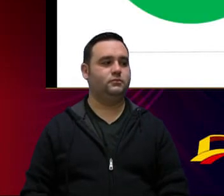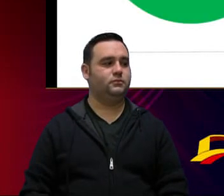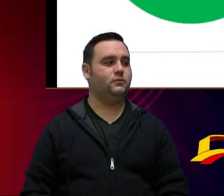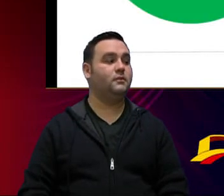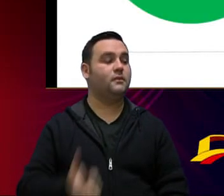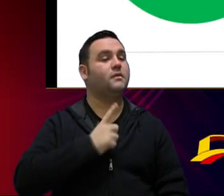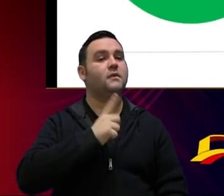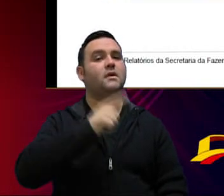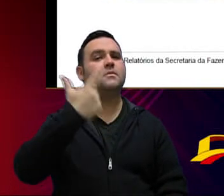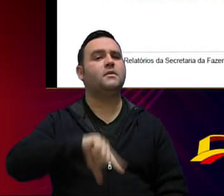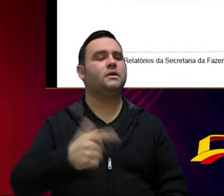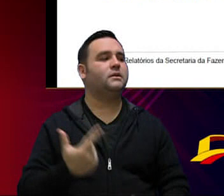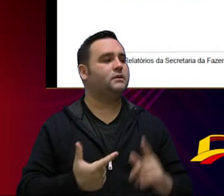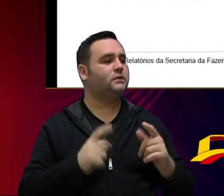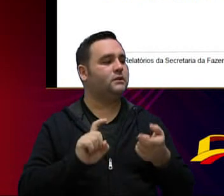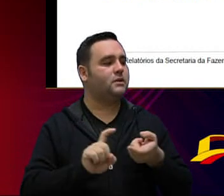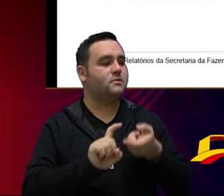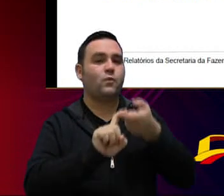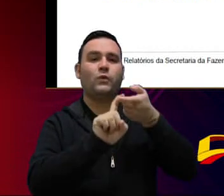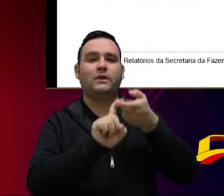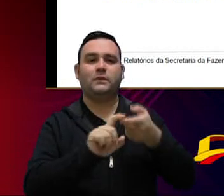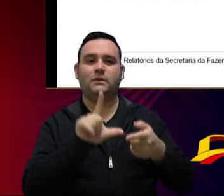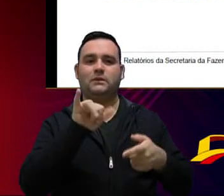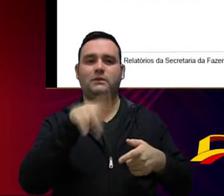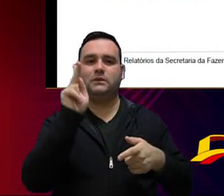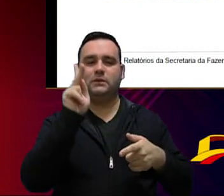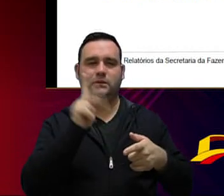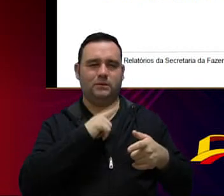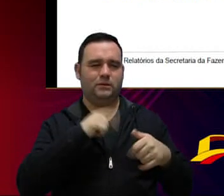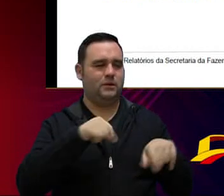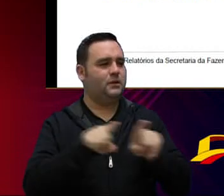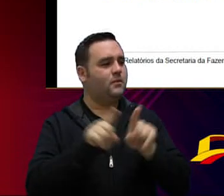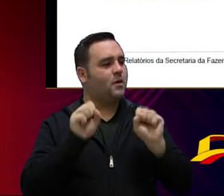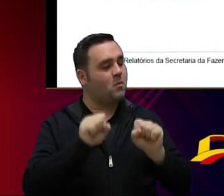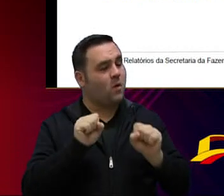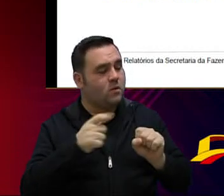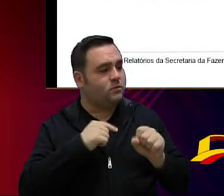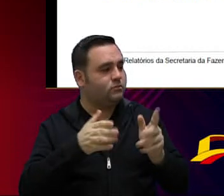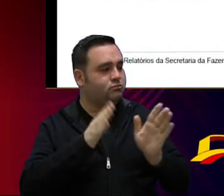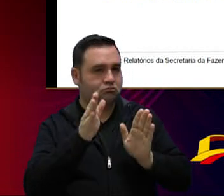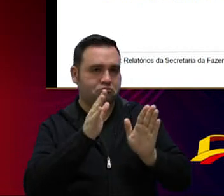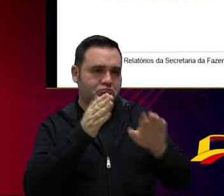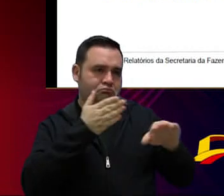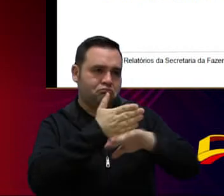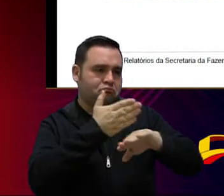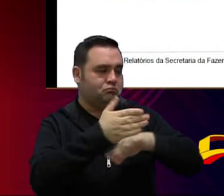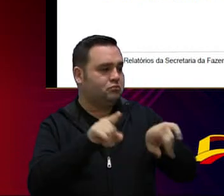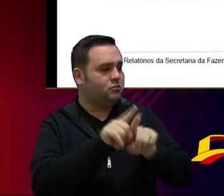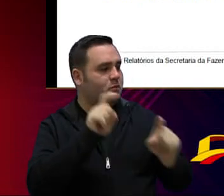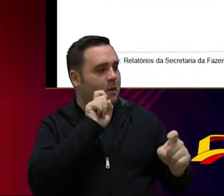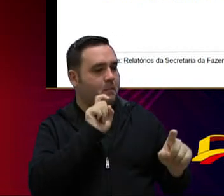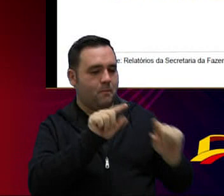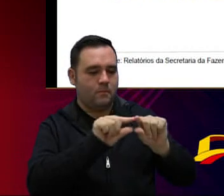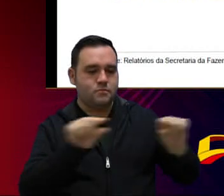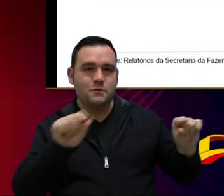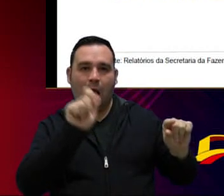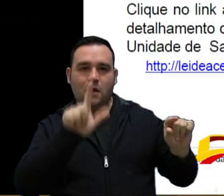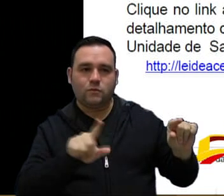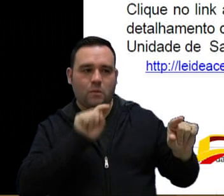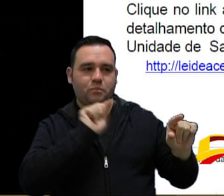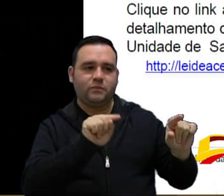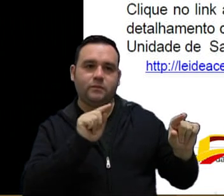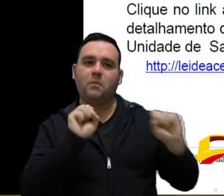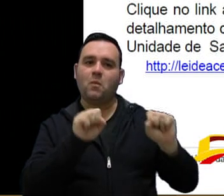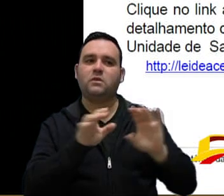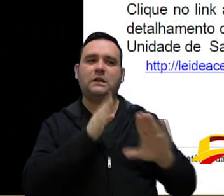ali nós temos um link nesse slide então quem quiser acessar na íntegra é só clicar ali no link